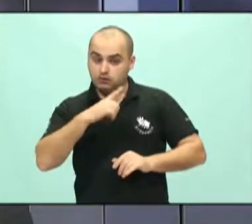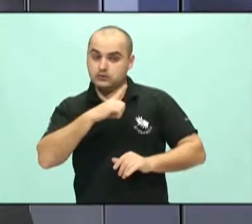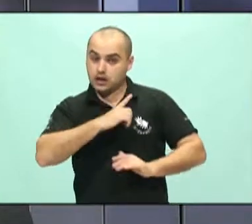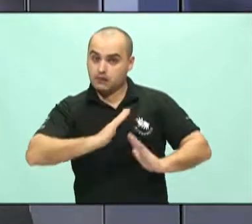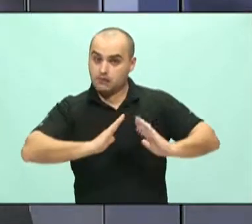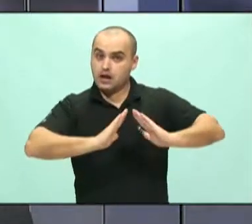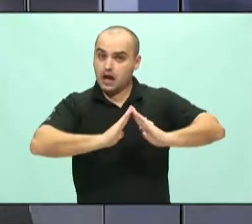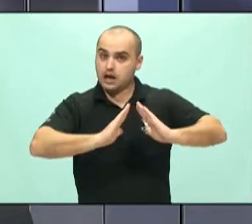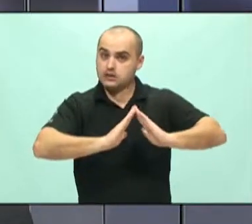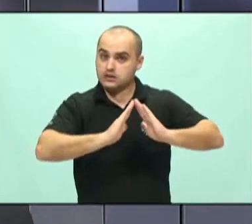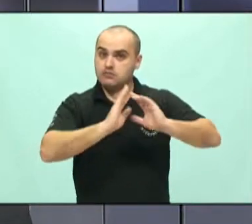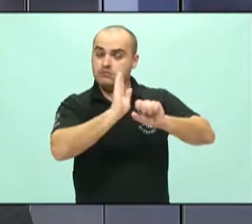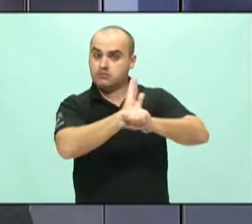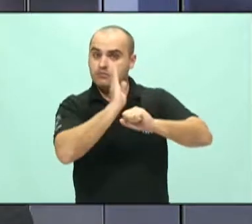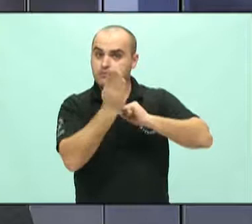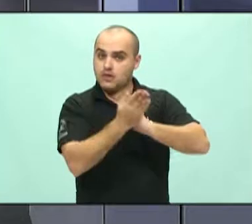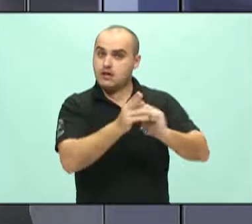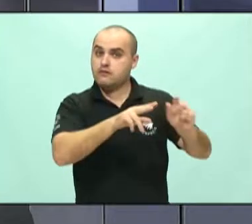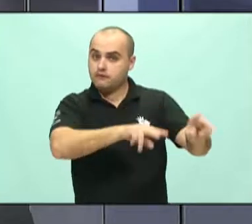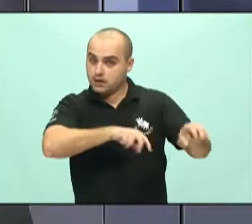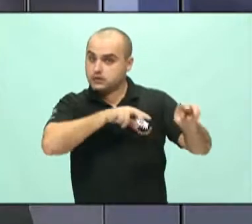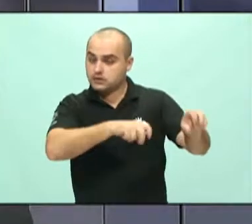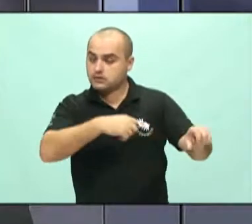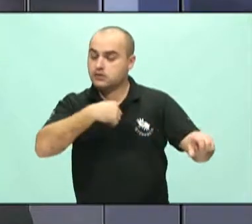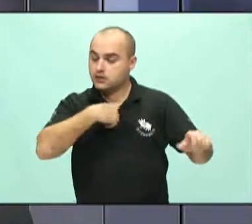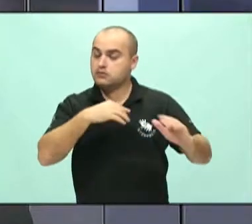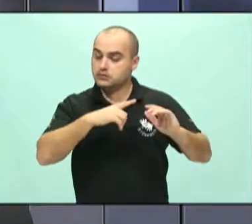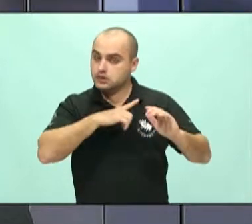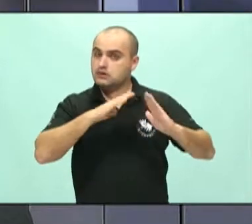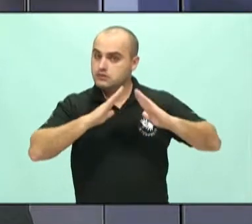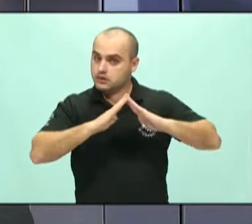Fazenda, eu posso lhe garantir que a